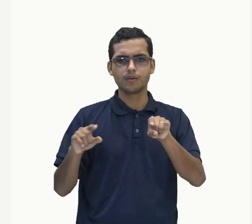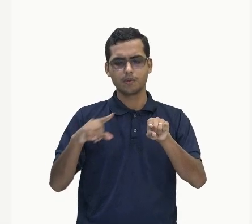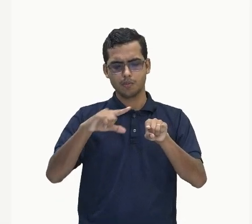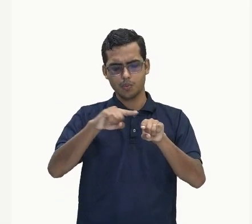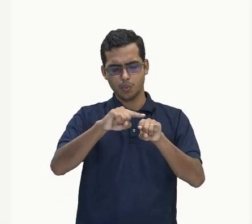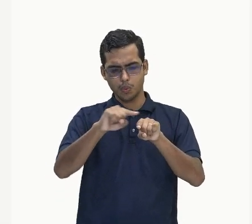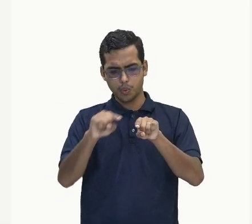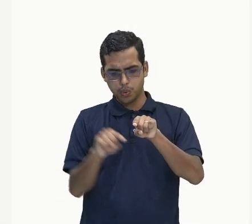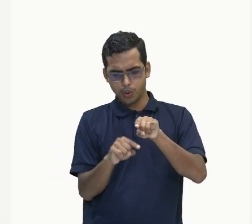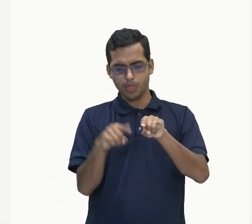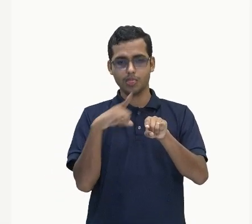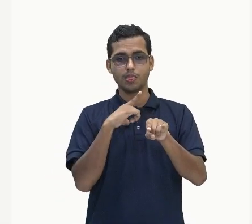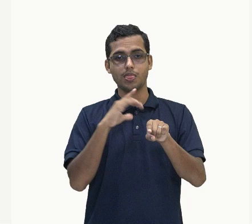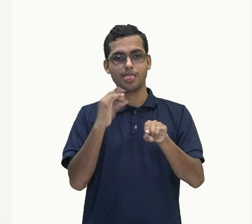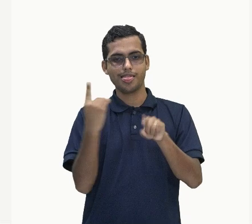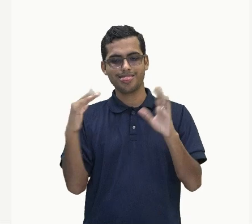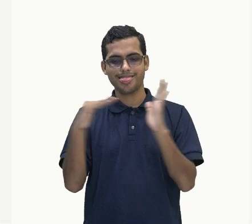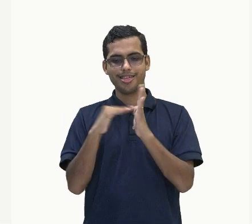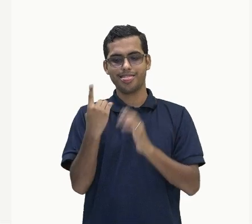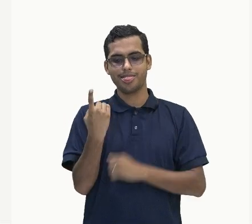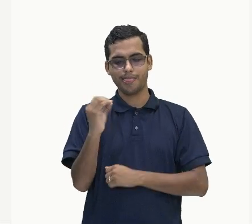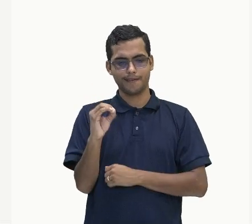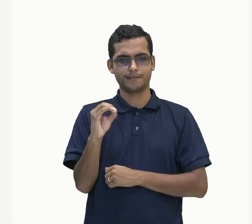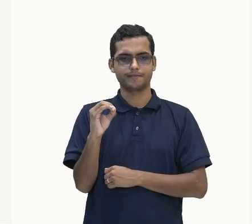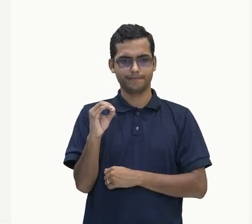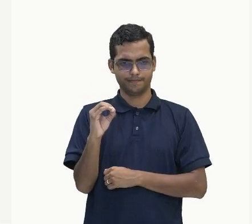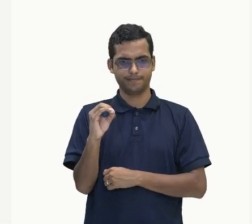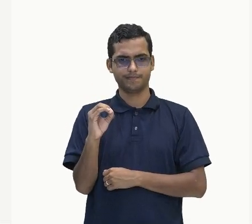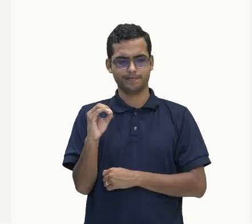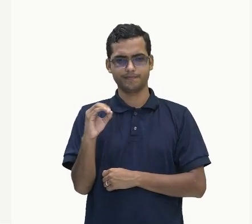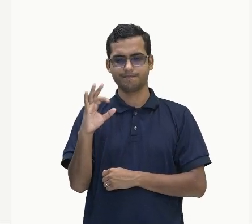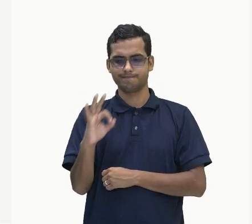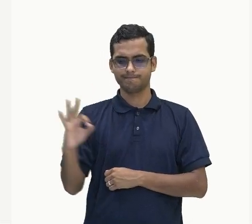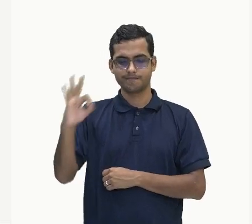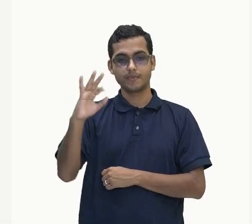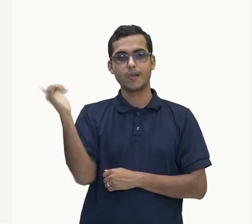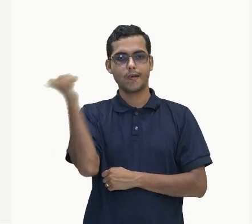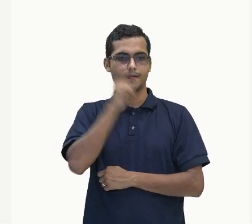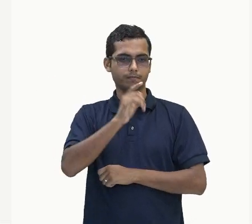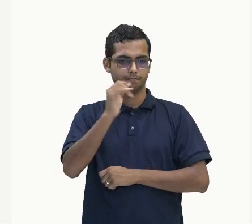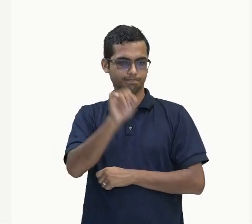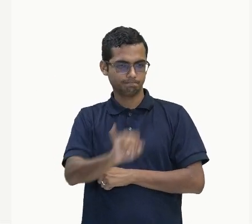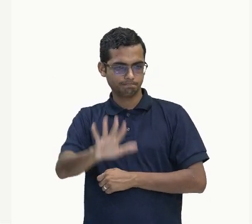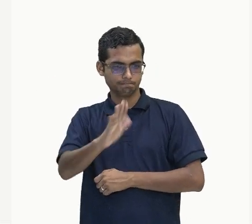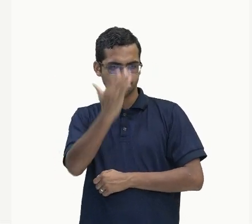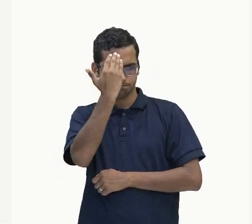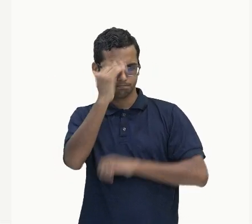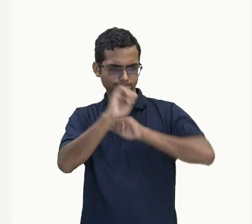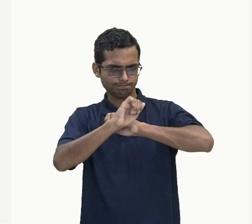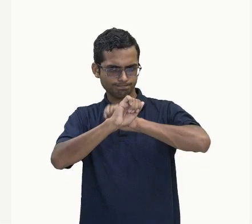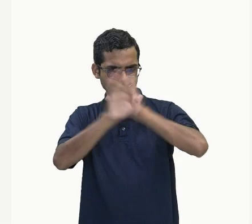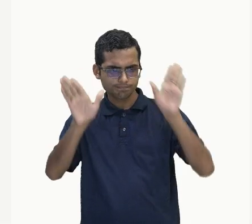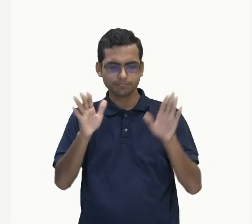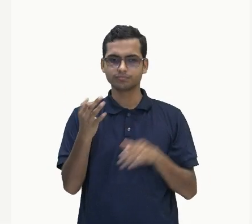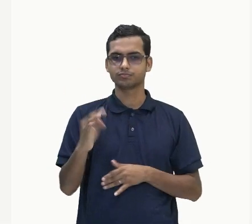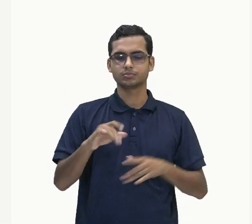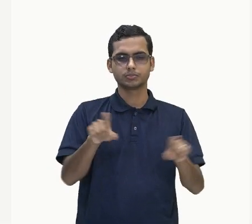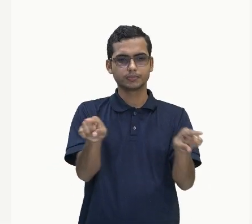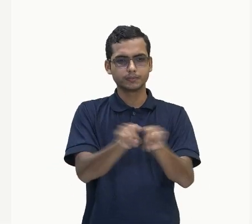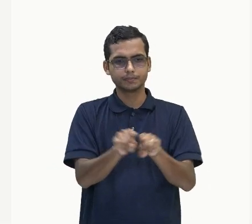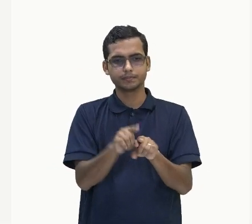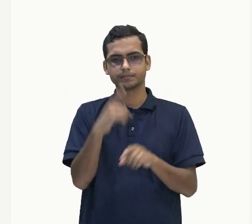bem, pessoal. Vamos agora às propriedades dos espelhos esféricos, que elas são